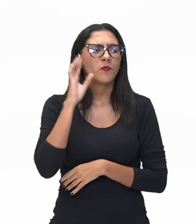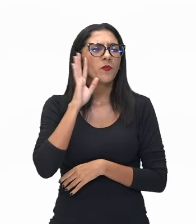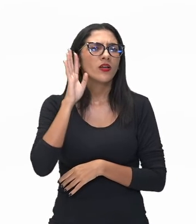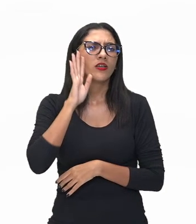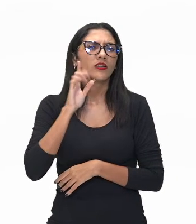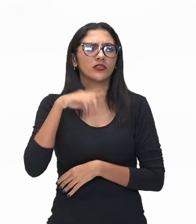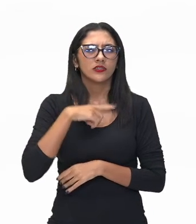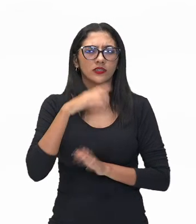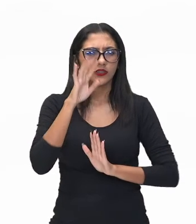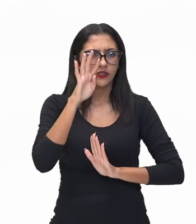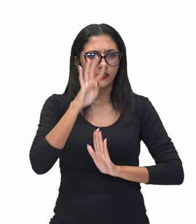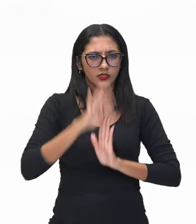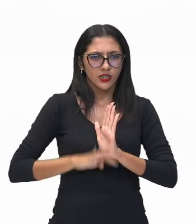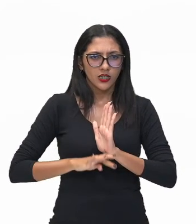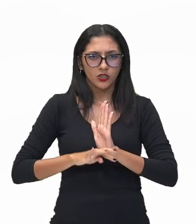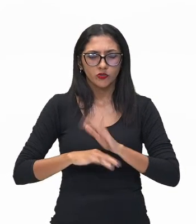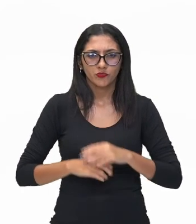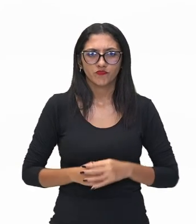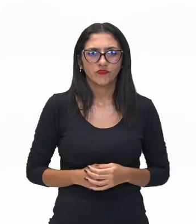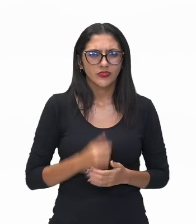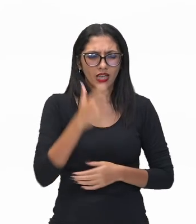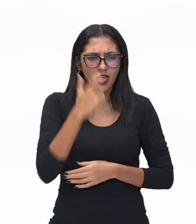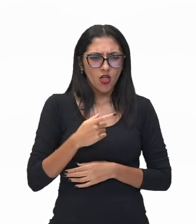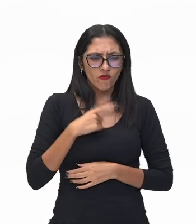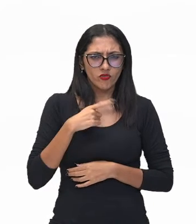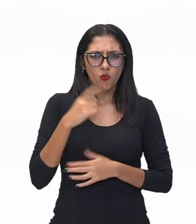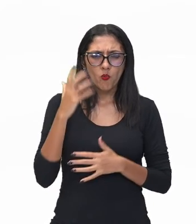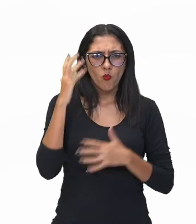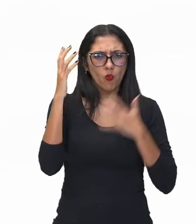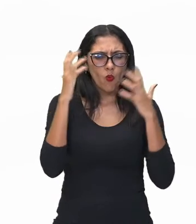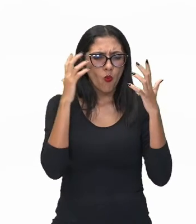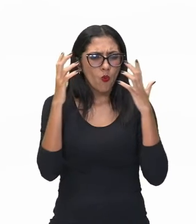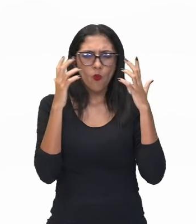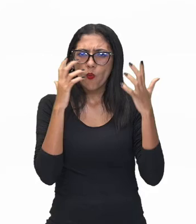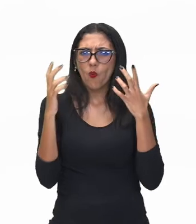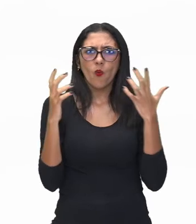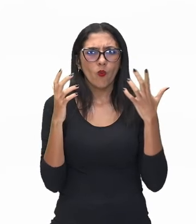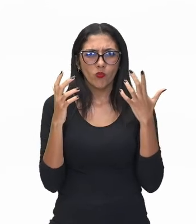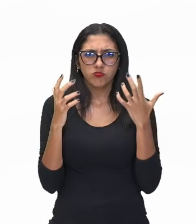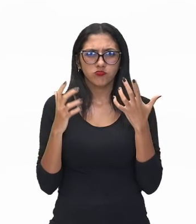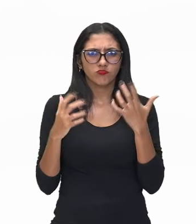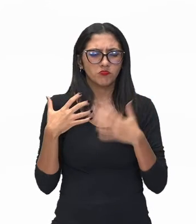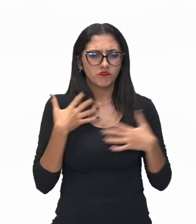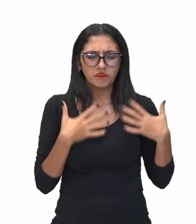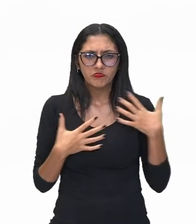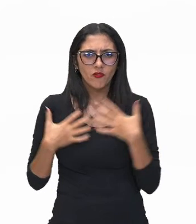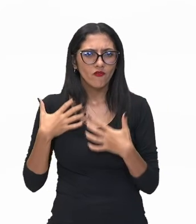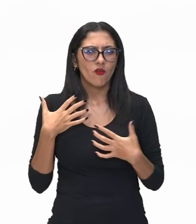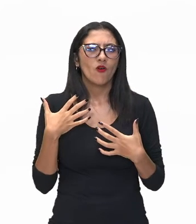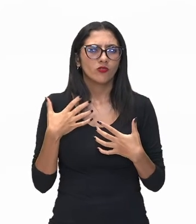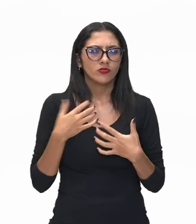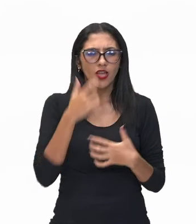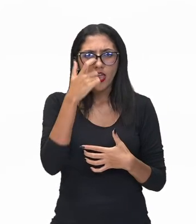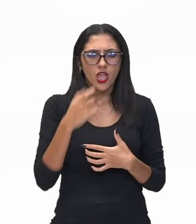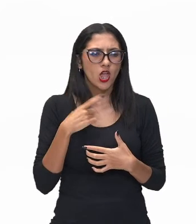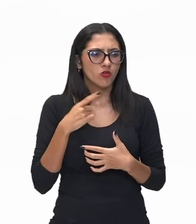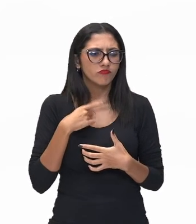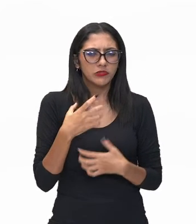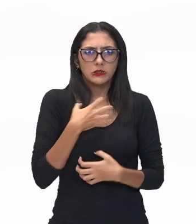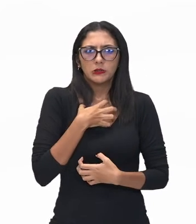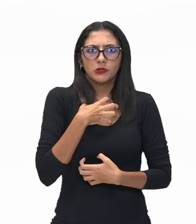Então, vamos lá. Eu fico louco. Eu fico fora de si. Eu fico